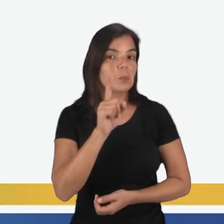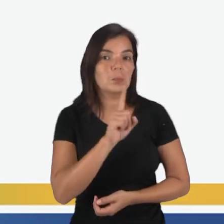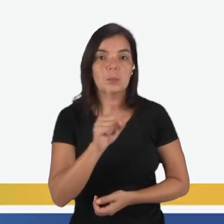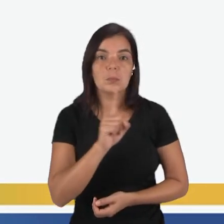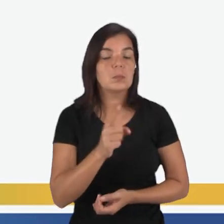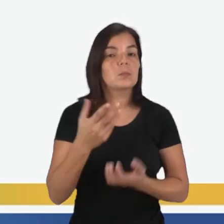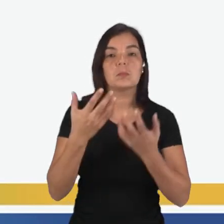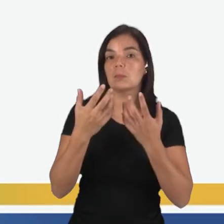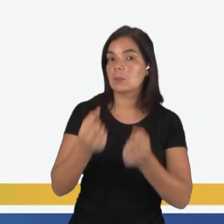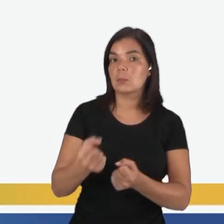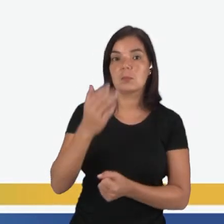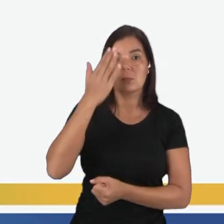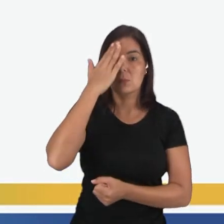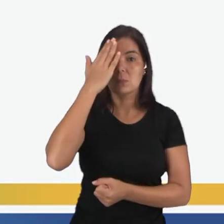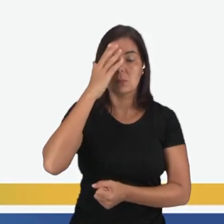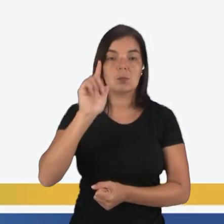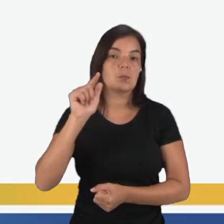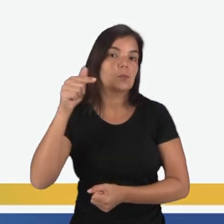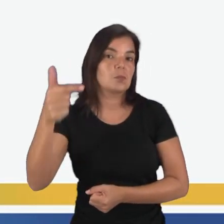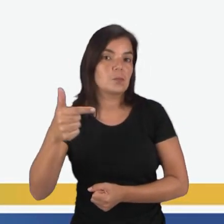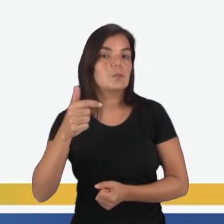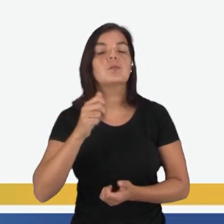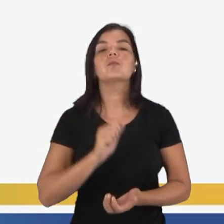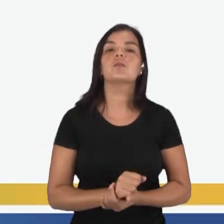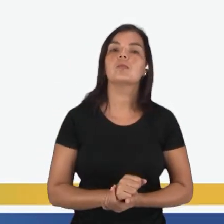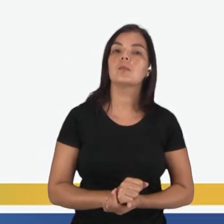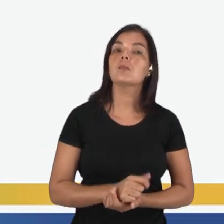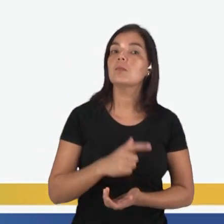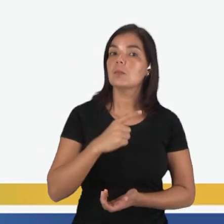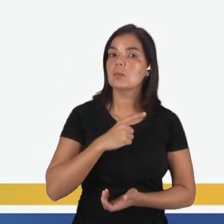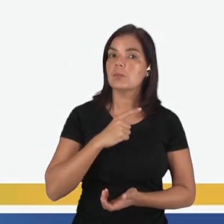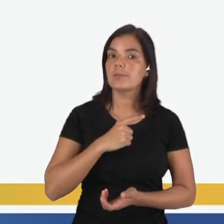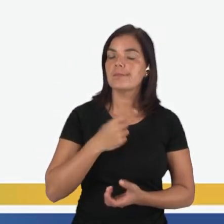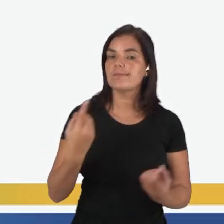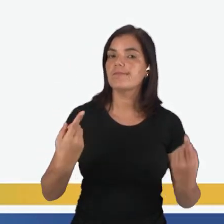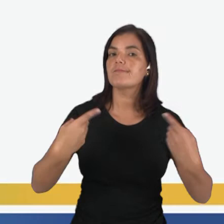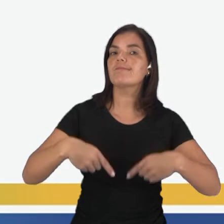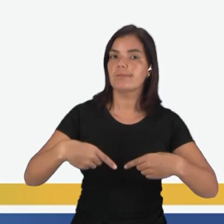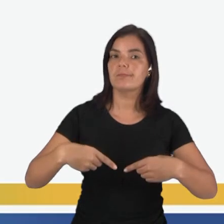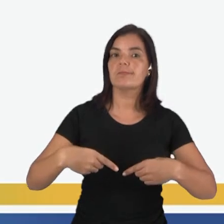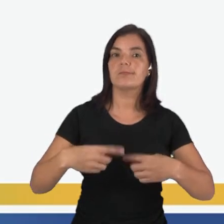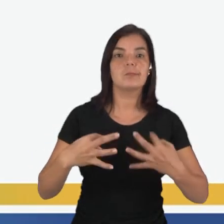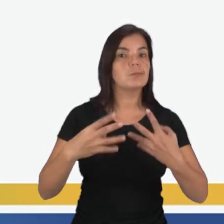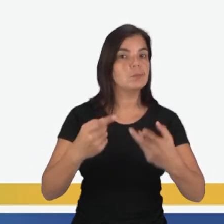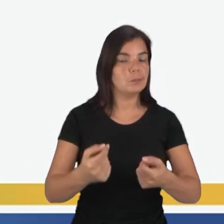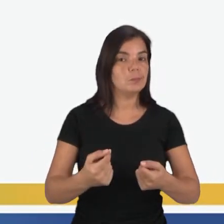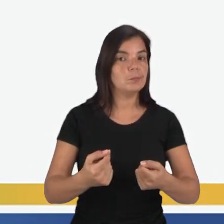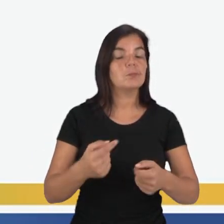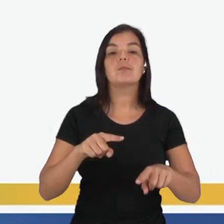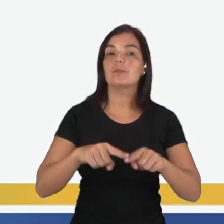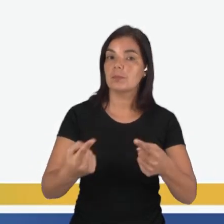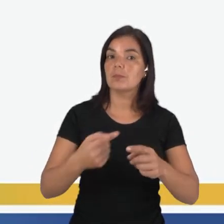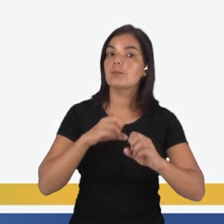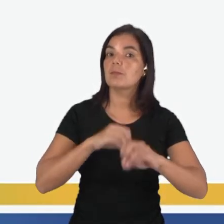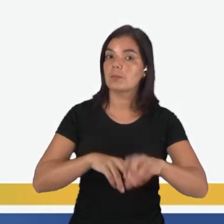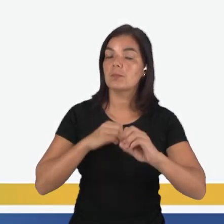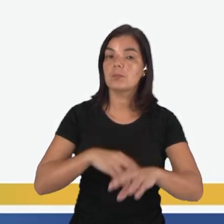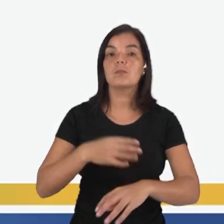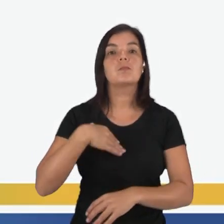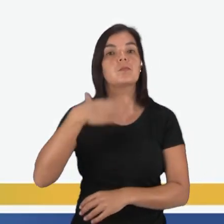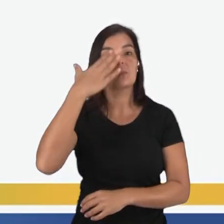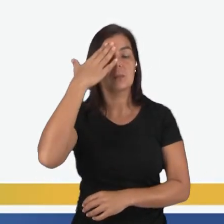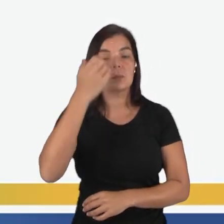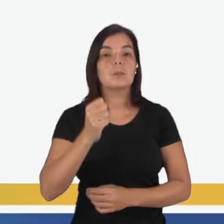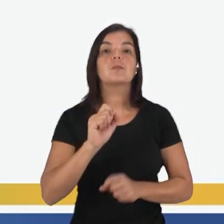não aceitam a interpretação do Ocidente, e aí ele entra contrário de tudo aquilo que vem do Ocidente. Então ele